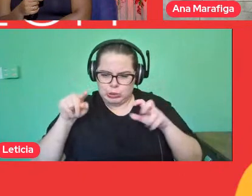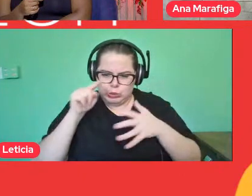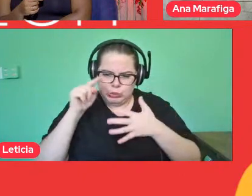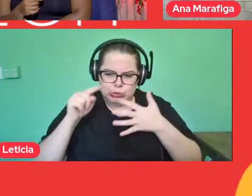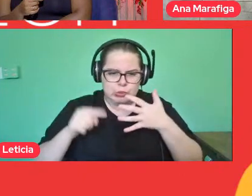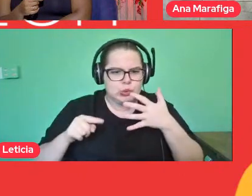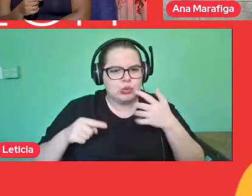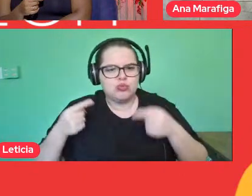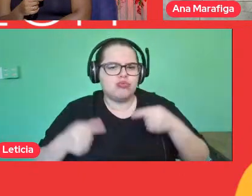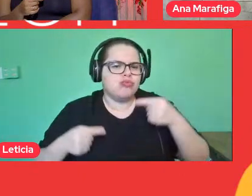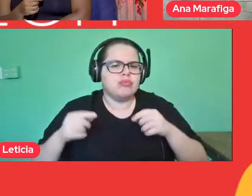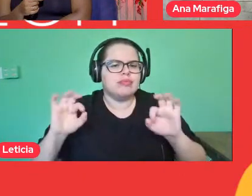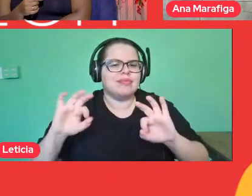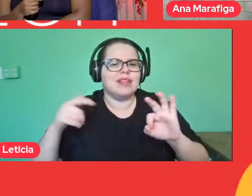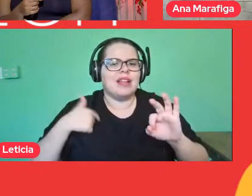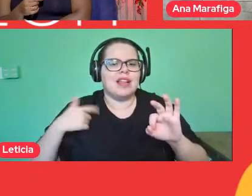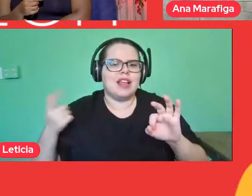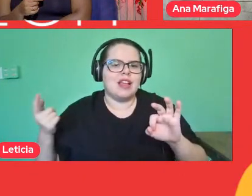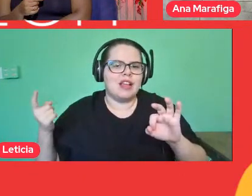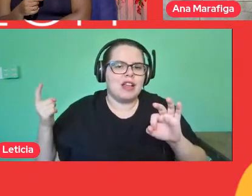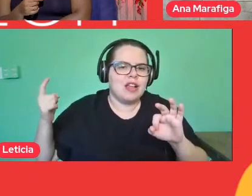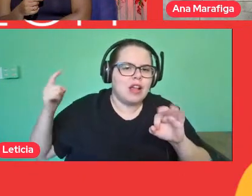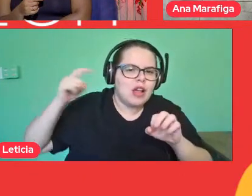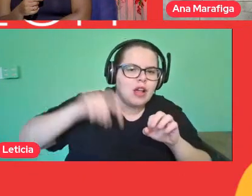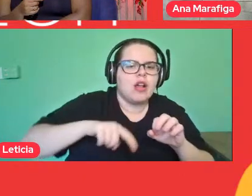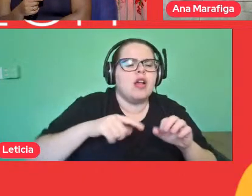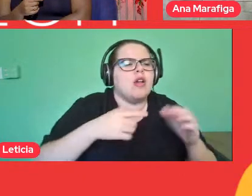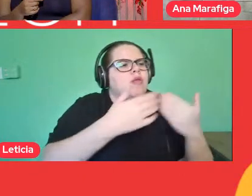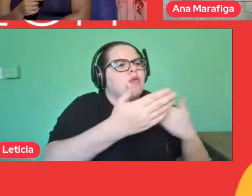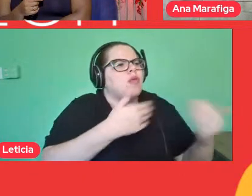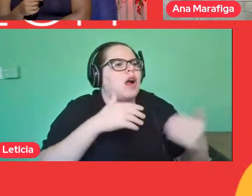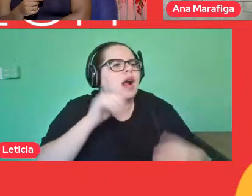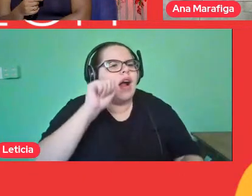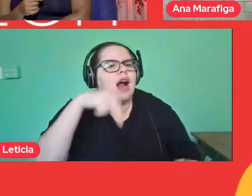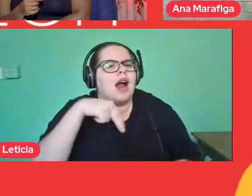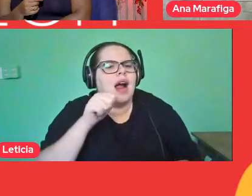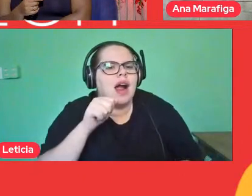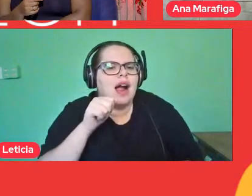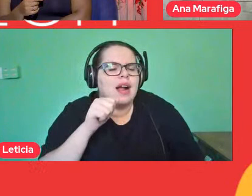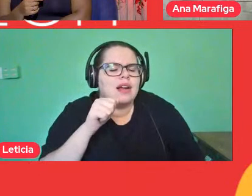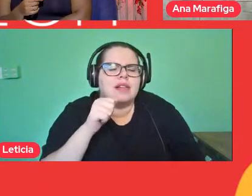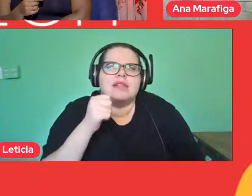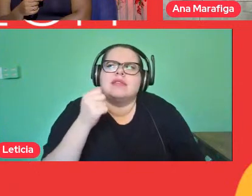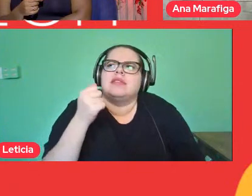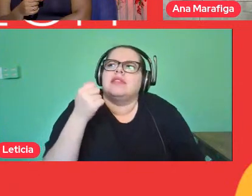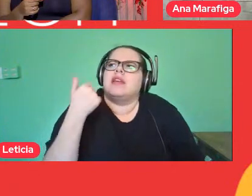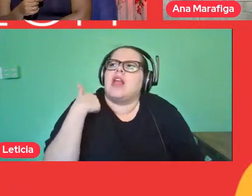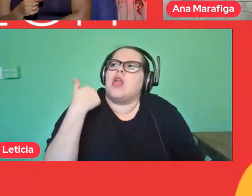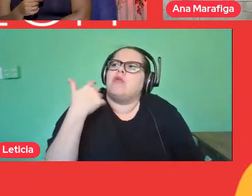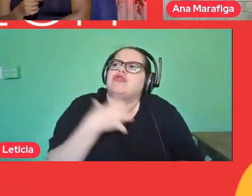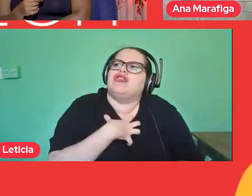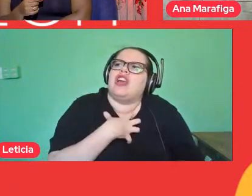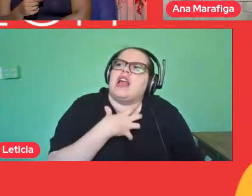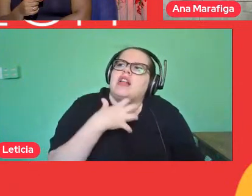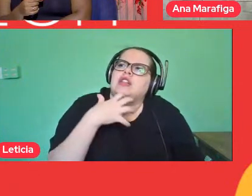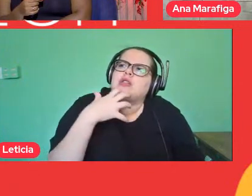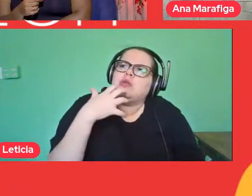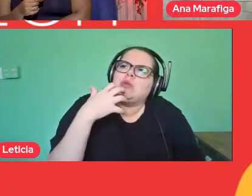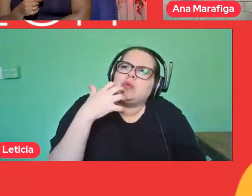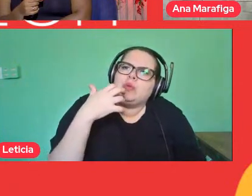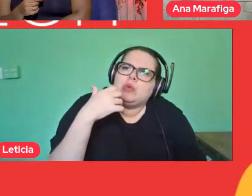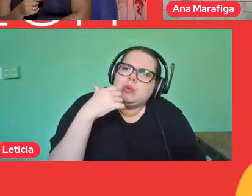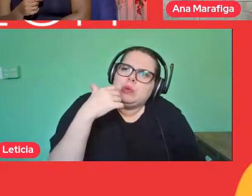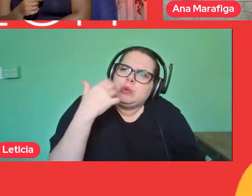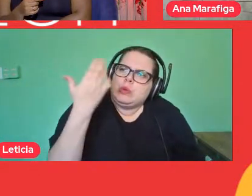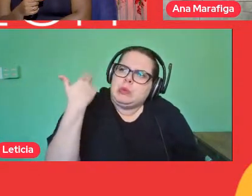apaziguados. E quando eu voltei e conversei com a Ana do passado, e falei que estava tudo bem ela ser do jeito que ela era, e